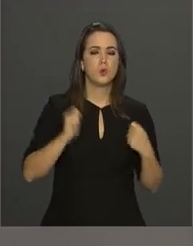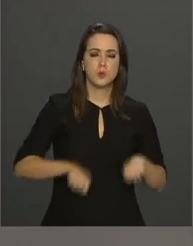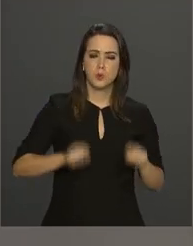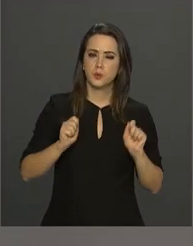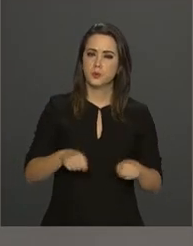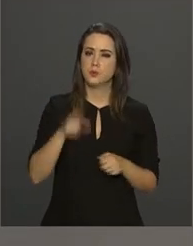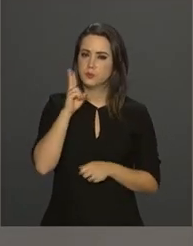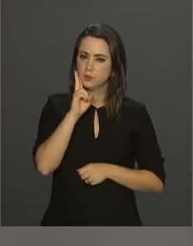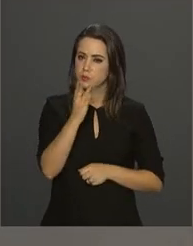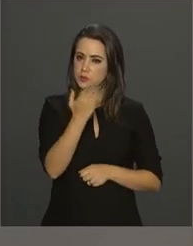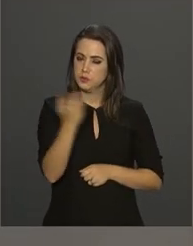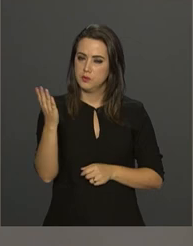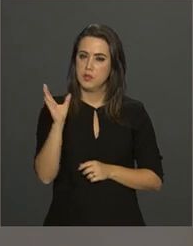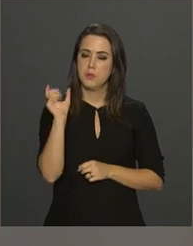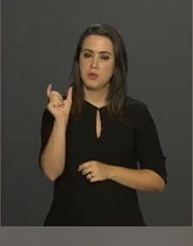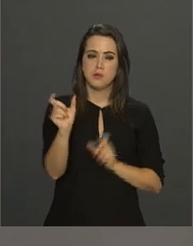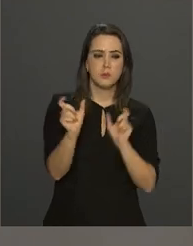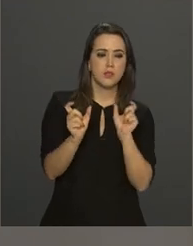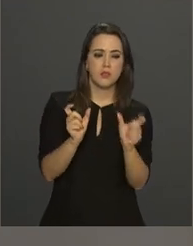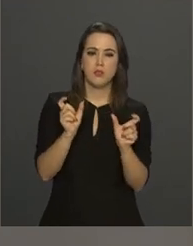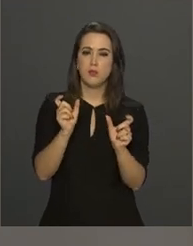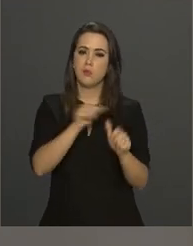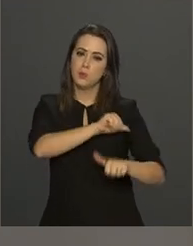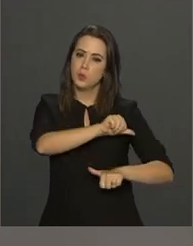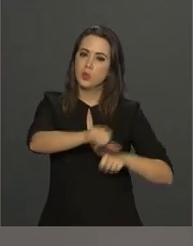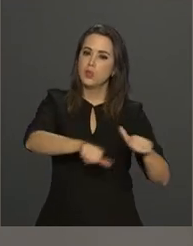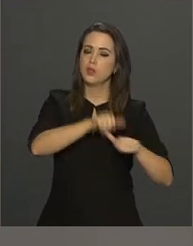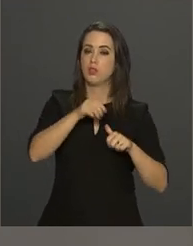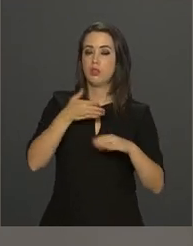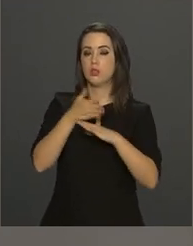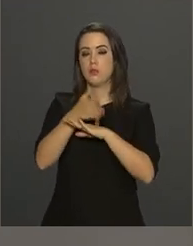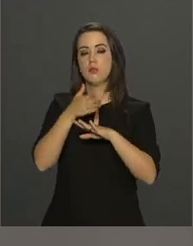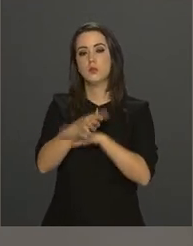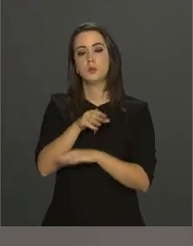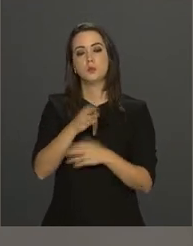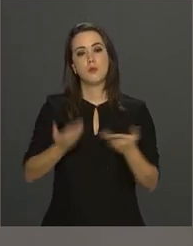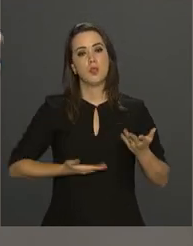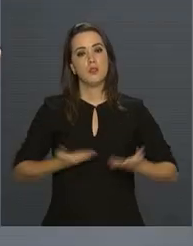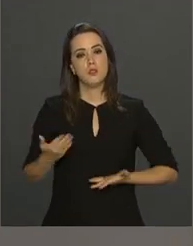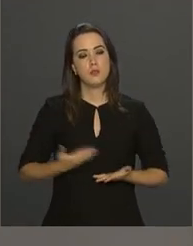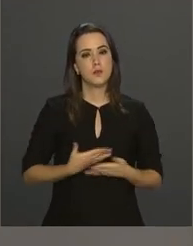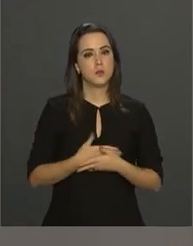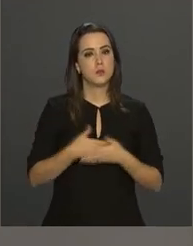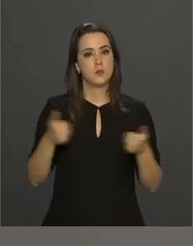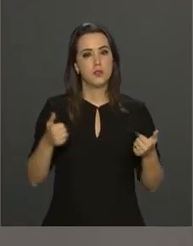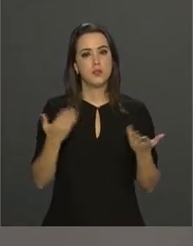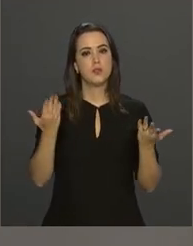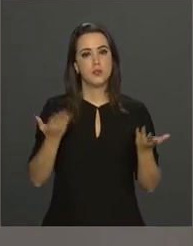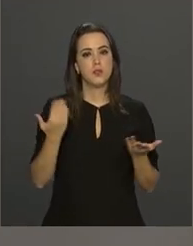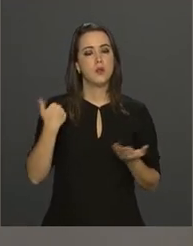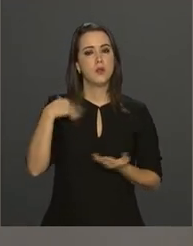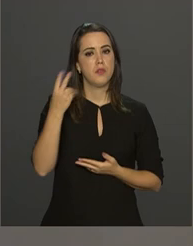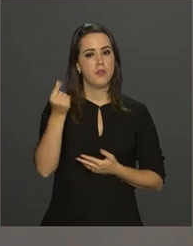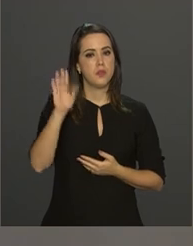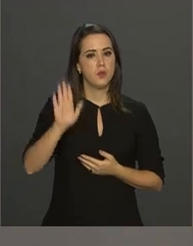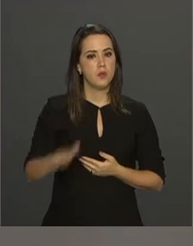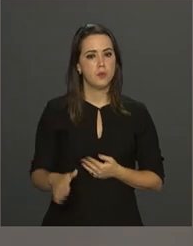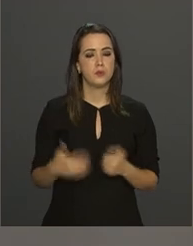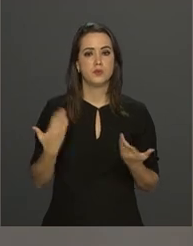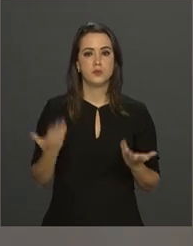pelas palavras do Esteves, passam a ter acesso a um serviço melhor e mais barato.